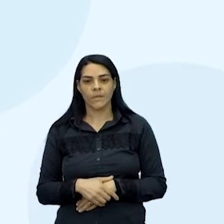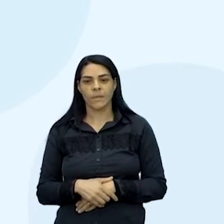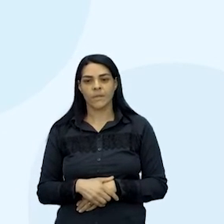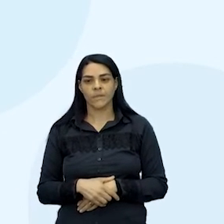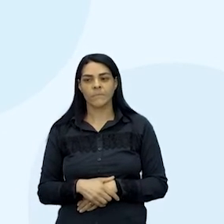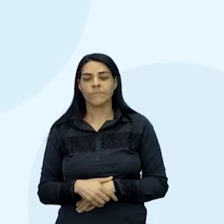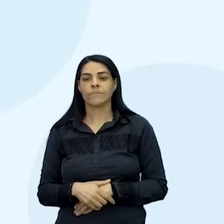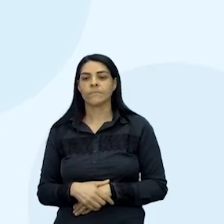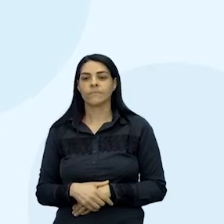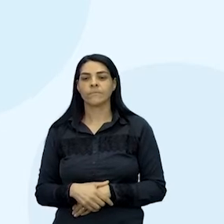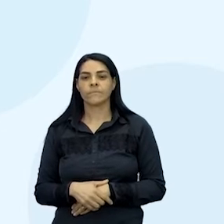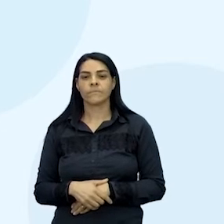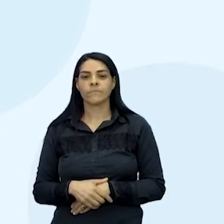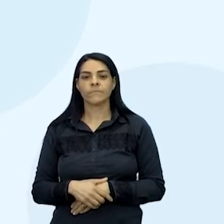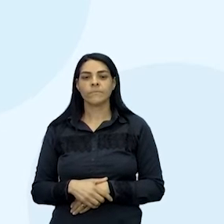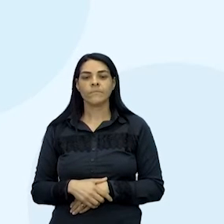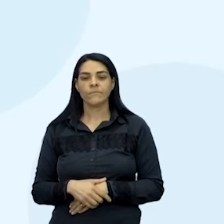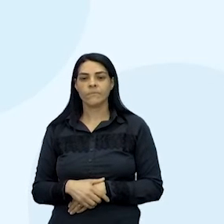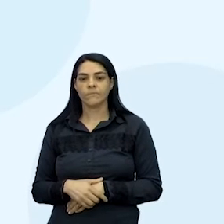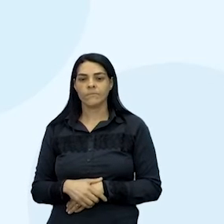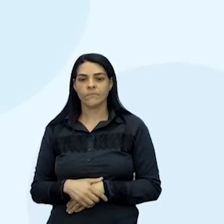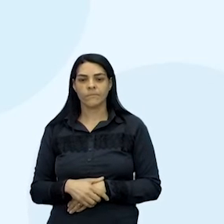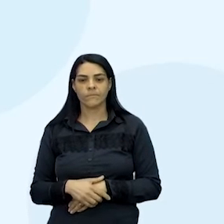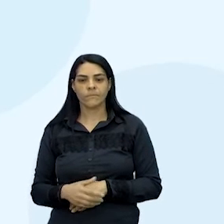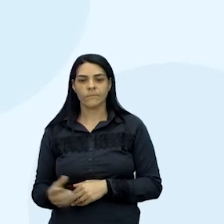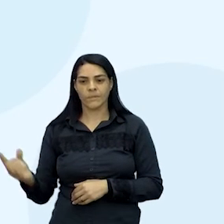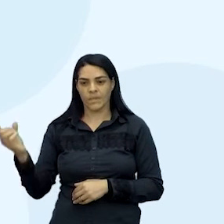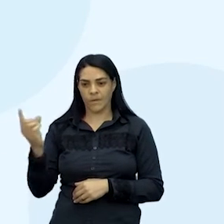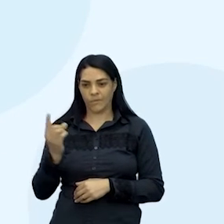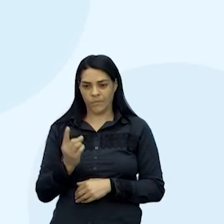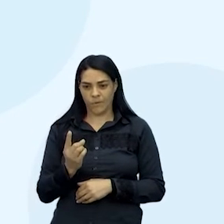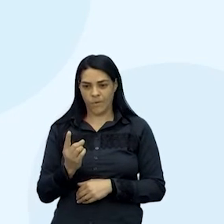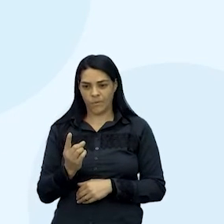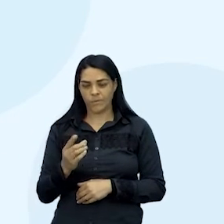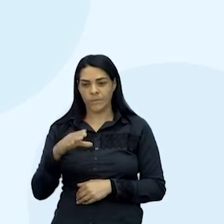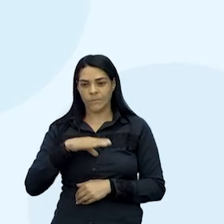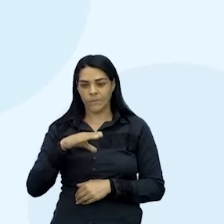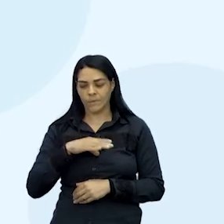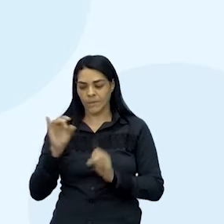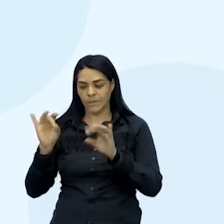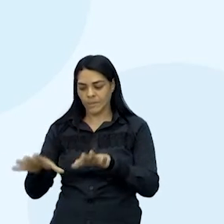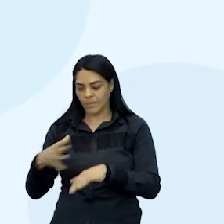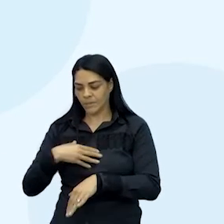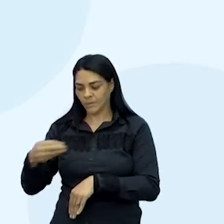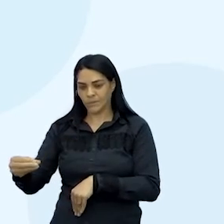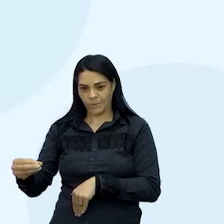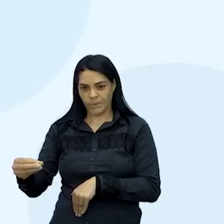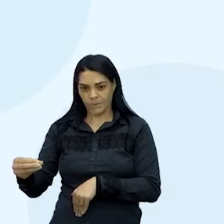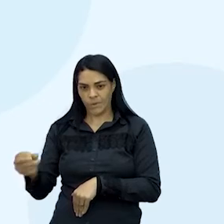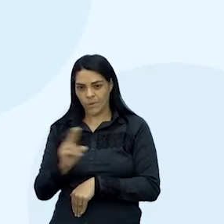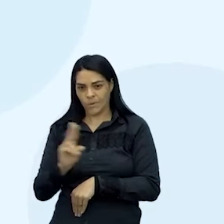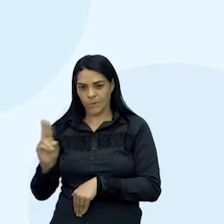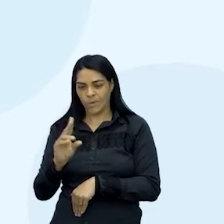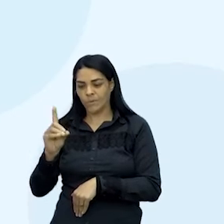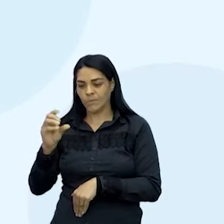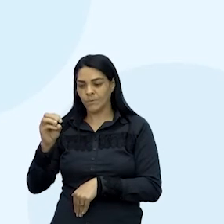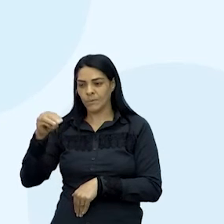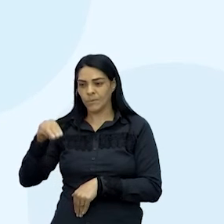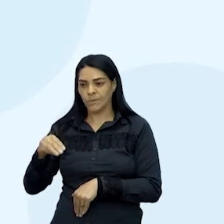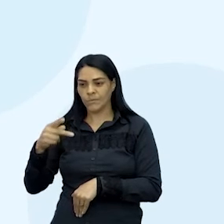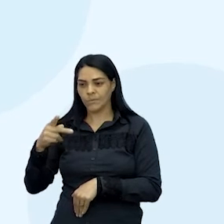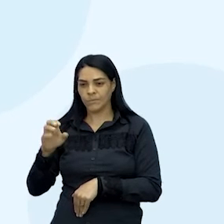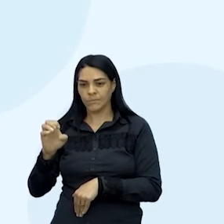uma colônia. Depois, ele volta para Portugal e deixa o filho dele no lugar, que é o Dom Pedro